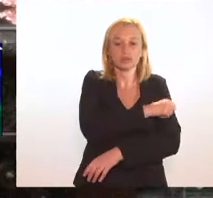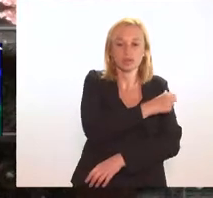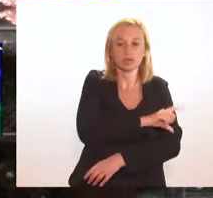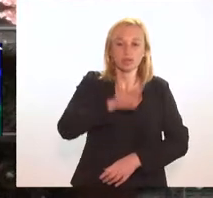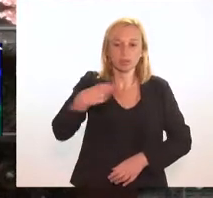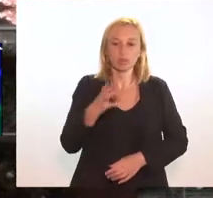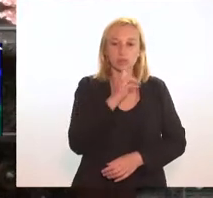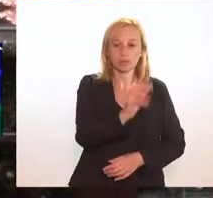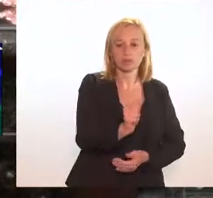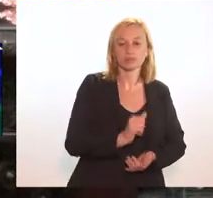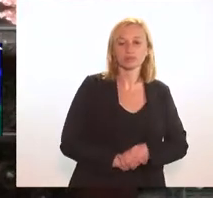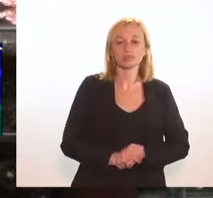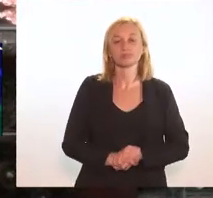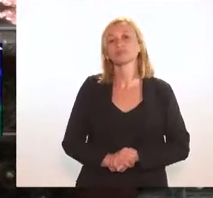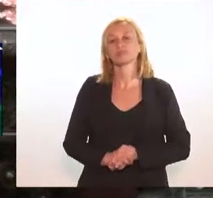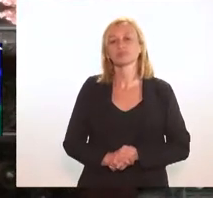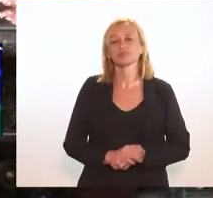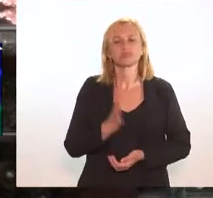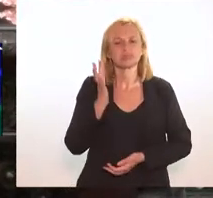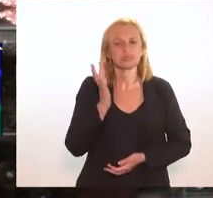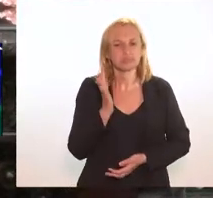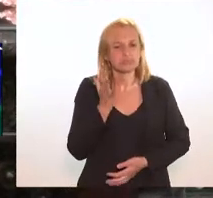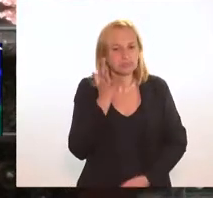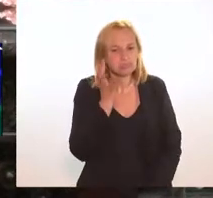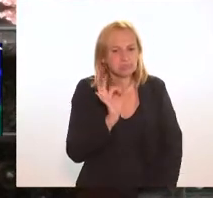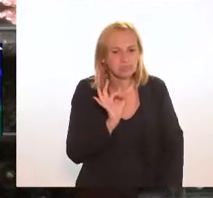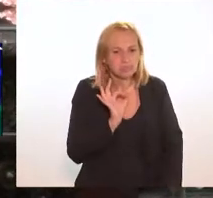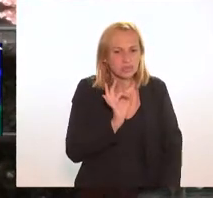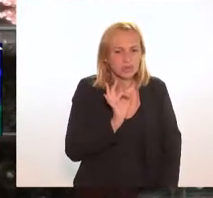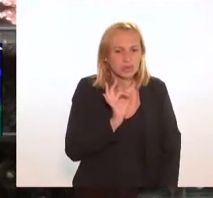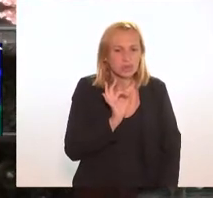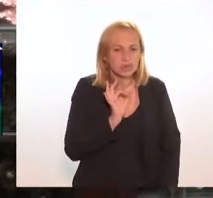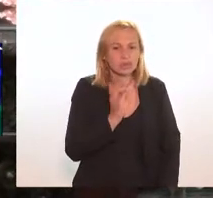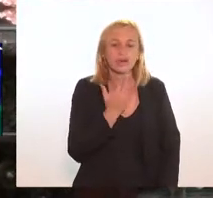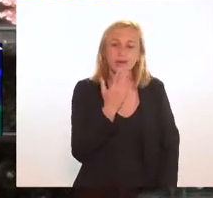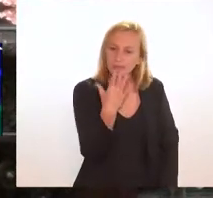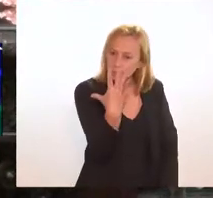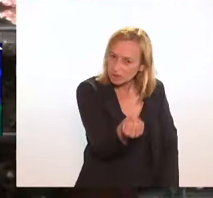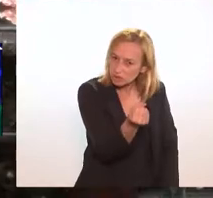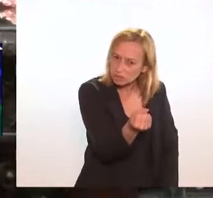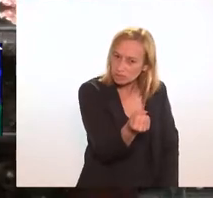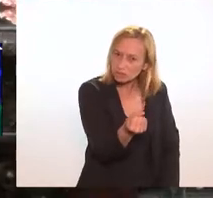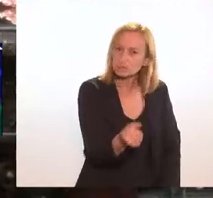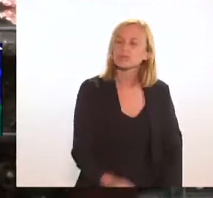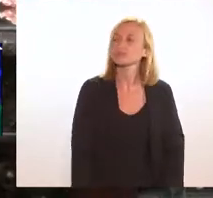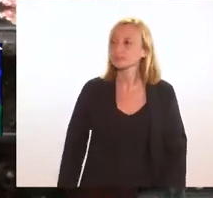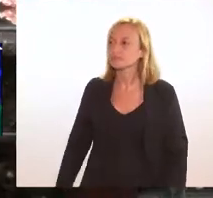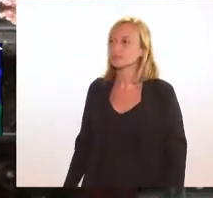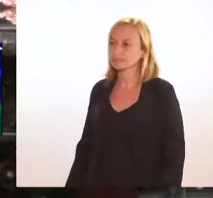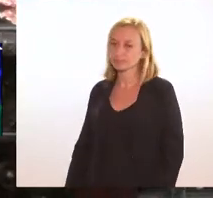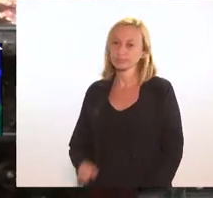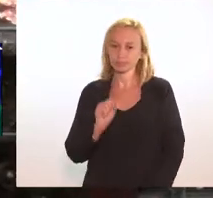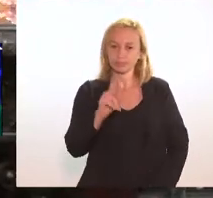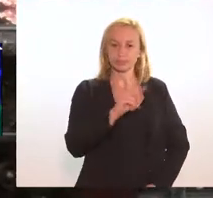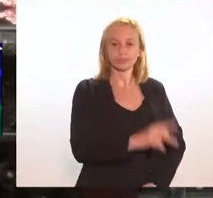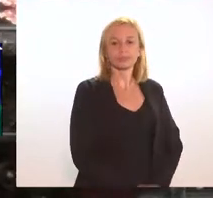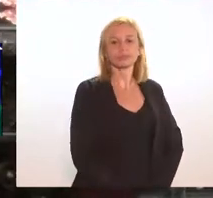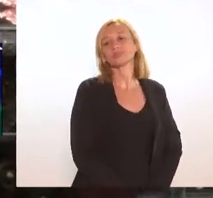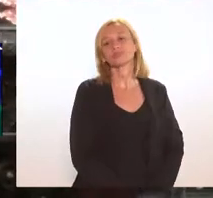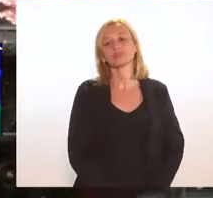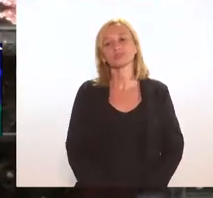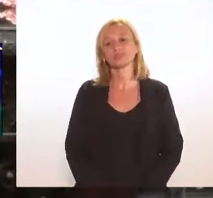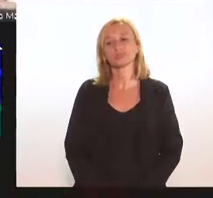Amorim. Eu não entendi, presidente. Deferi o pedido de Vossa Excelência. Ah, deferiu. Ok.